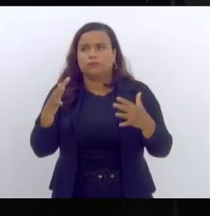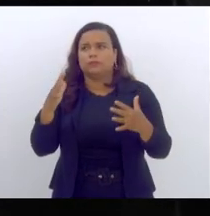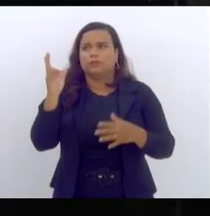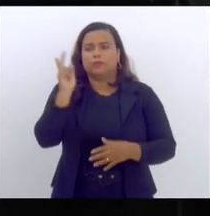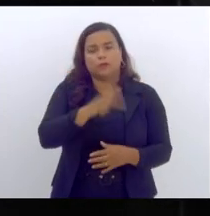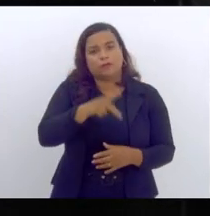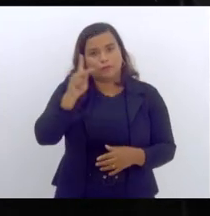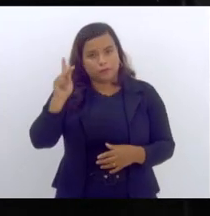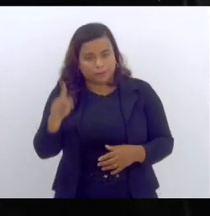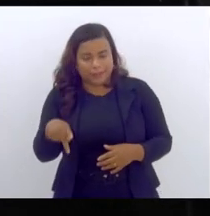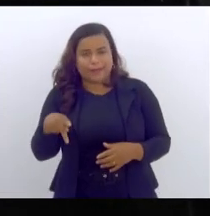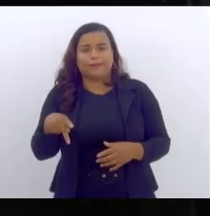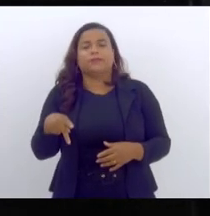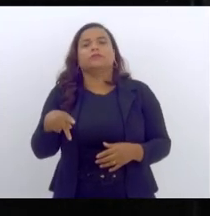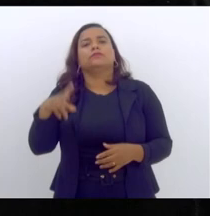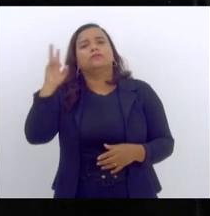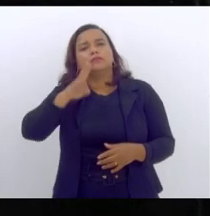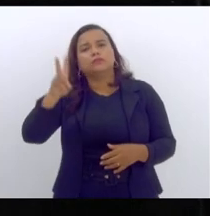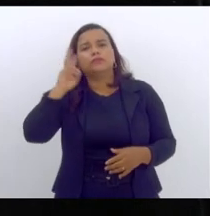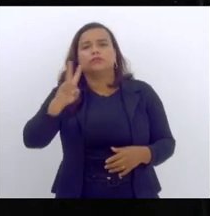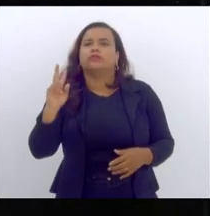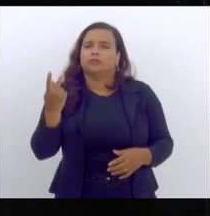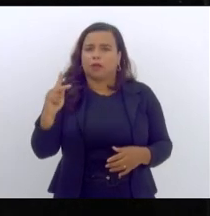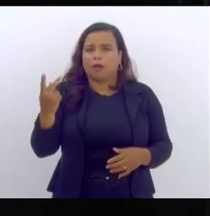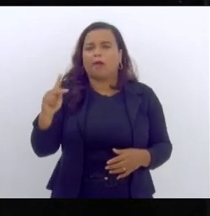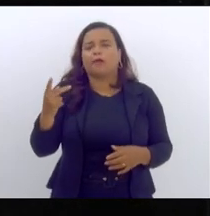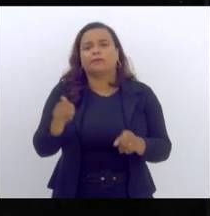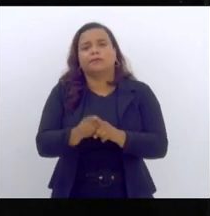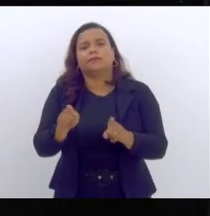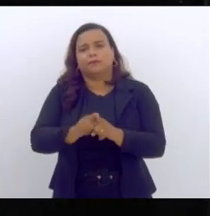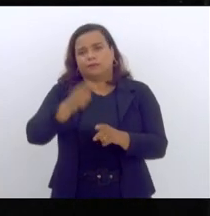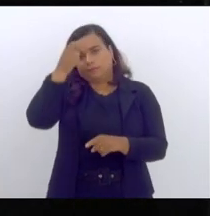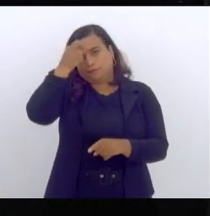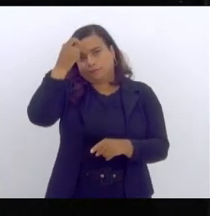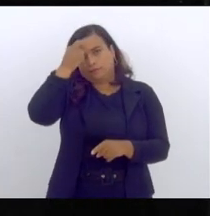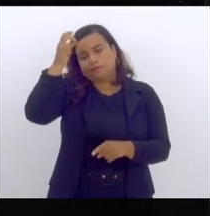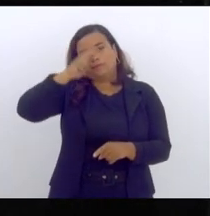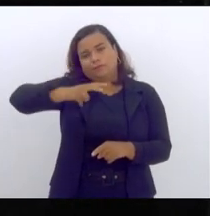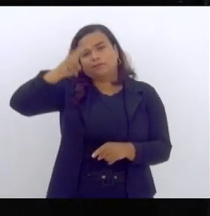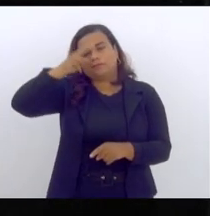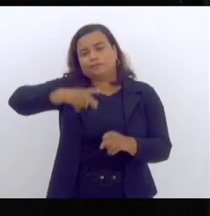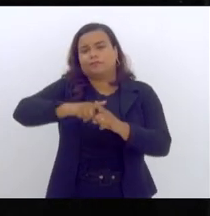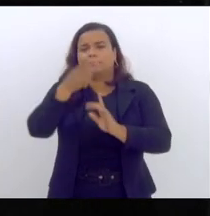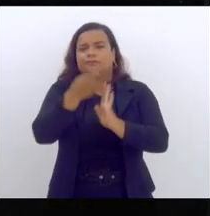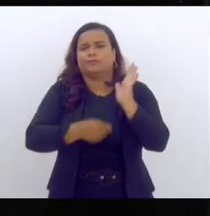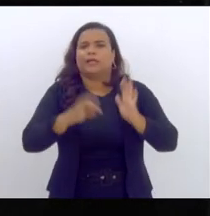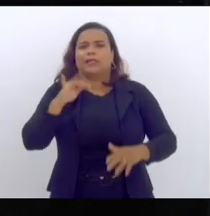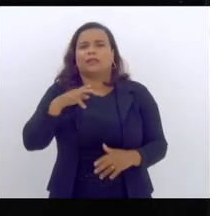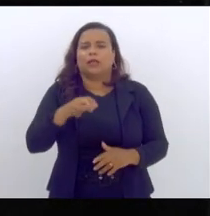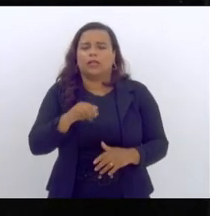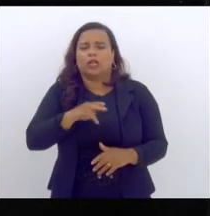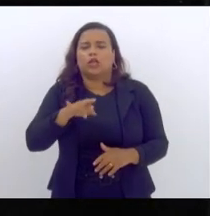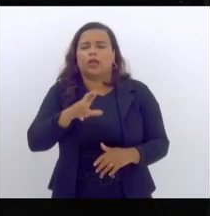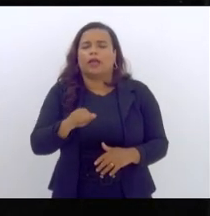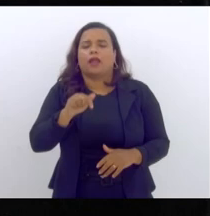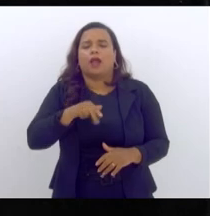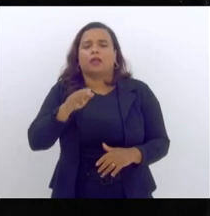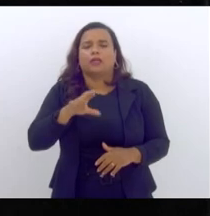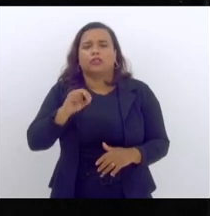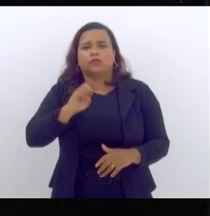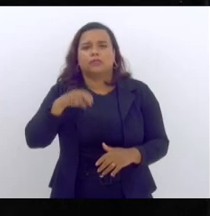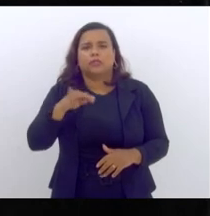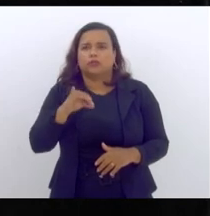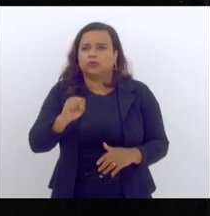professora historiadora memorialista e escritora Tânia Nogueira de Aquino Santos pela obra